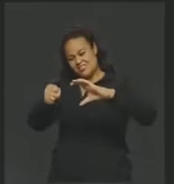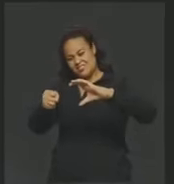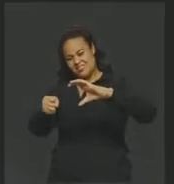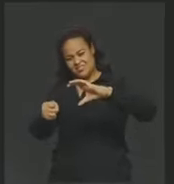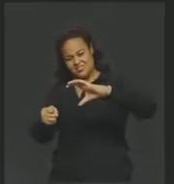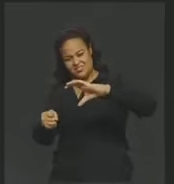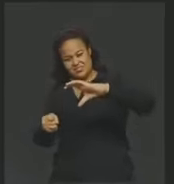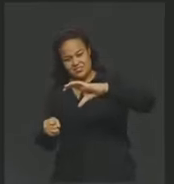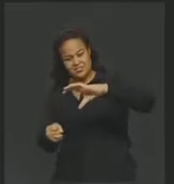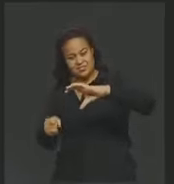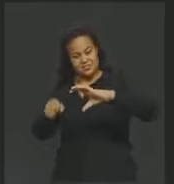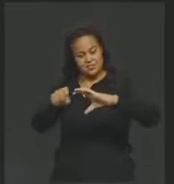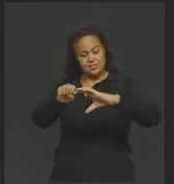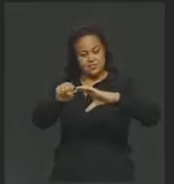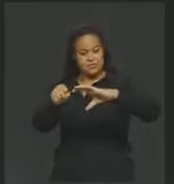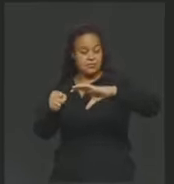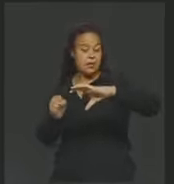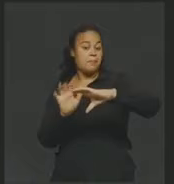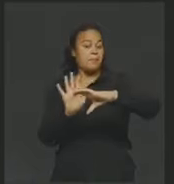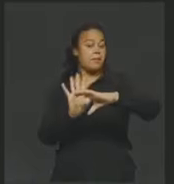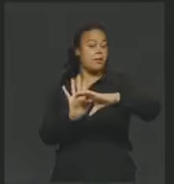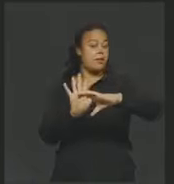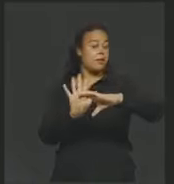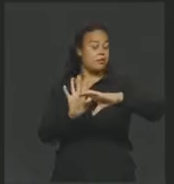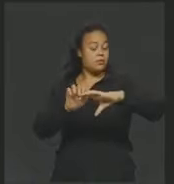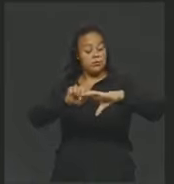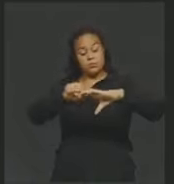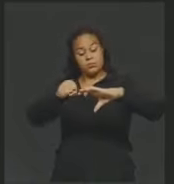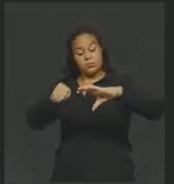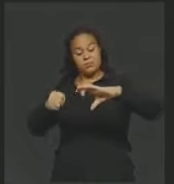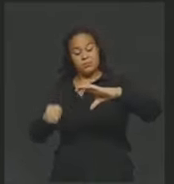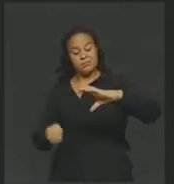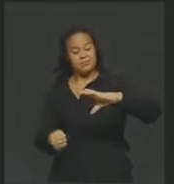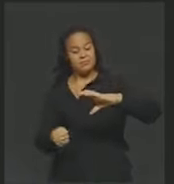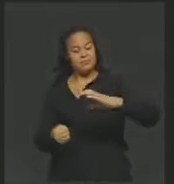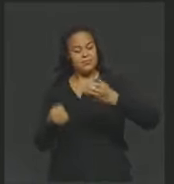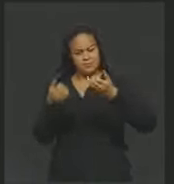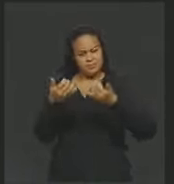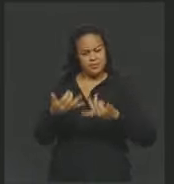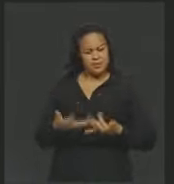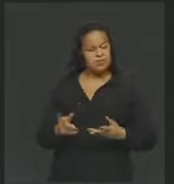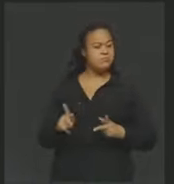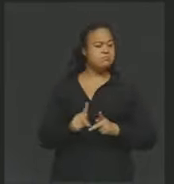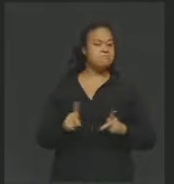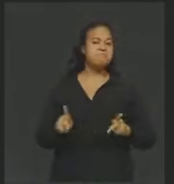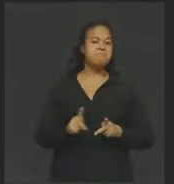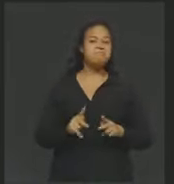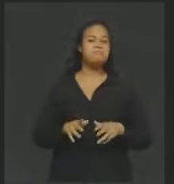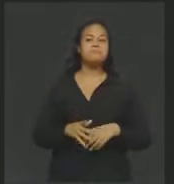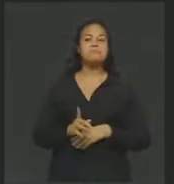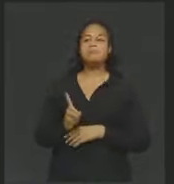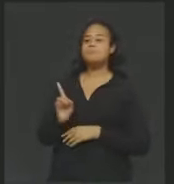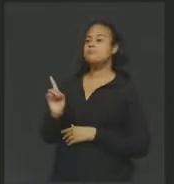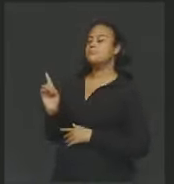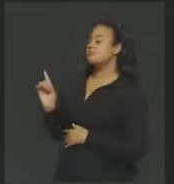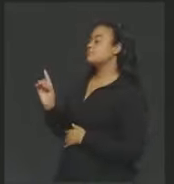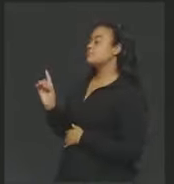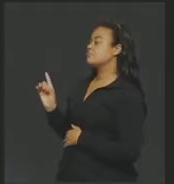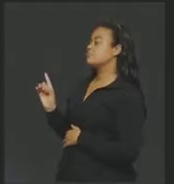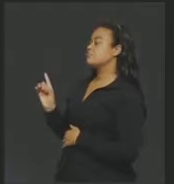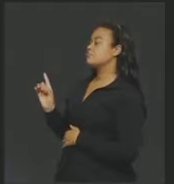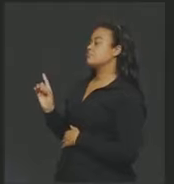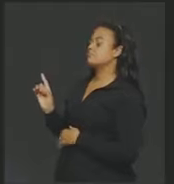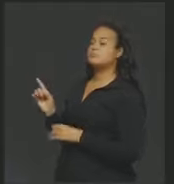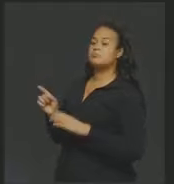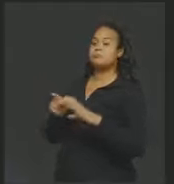força necessária para realizar um trabalho. Como assim, professor? Primeiro vamos ver o que é uma roldana no desenho. Olha como é que fica